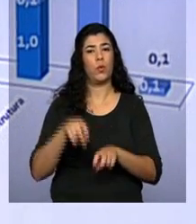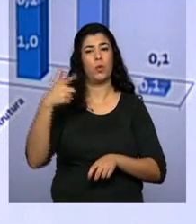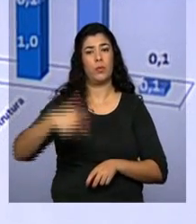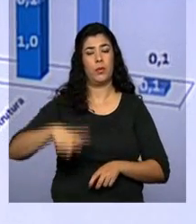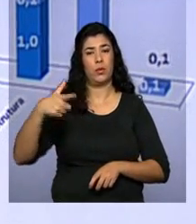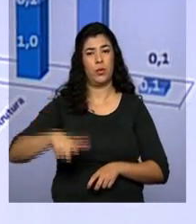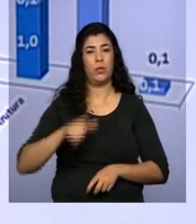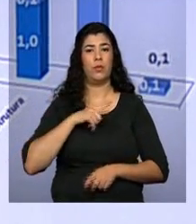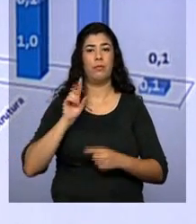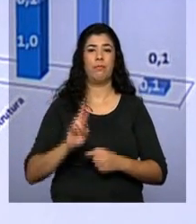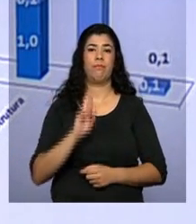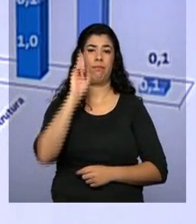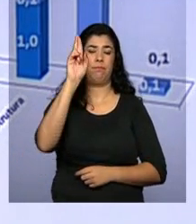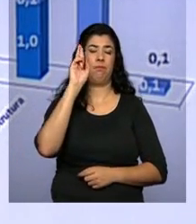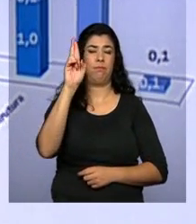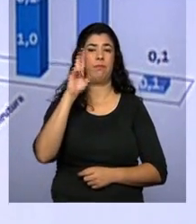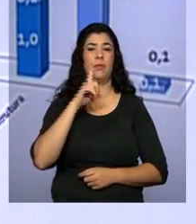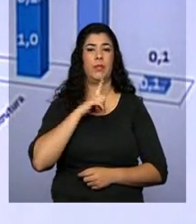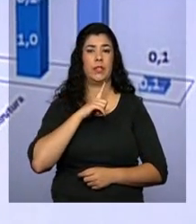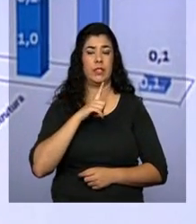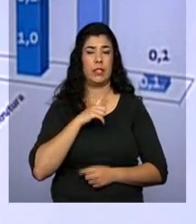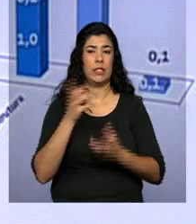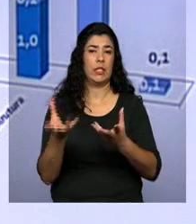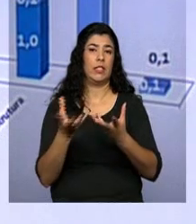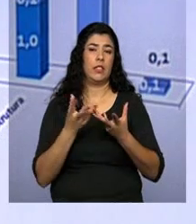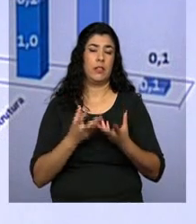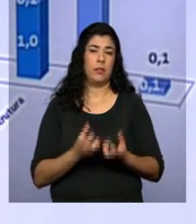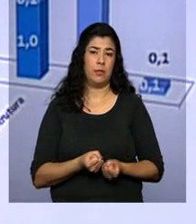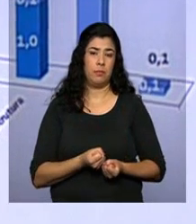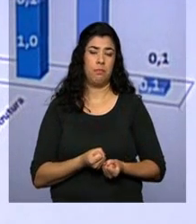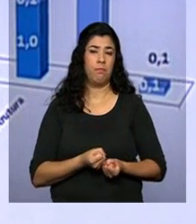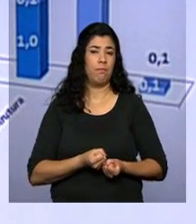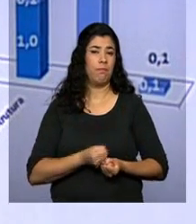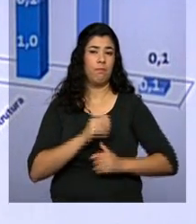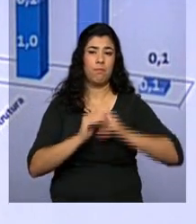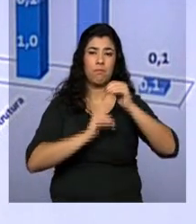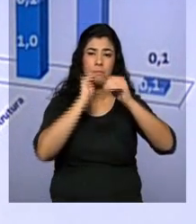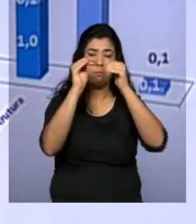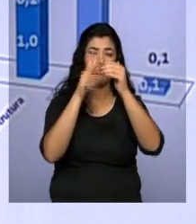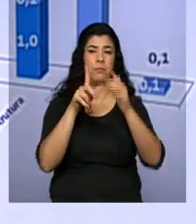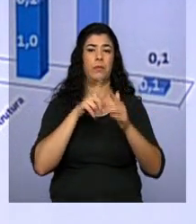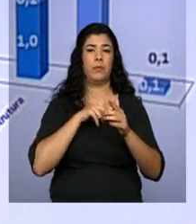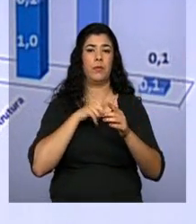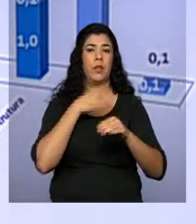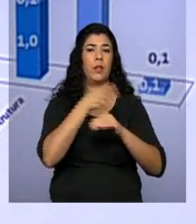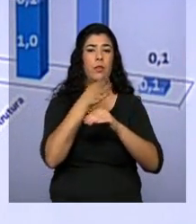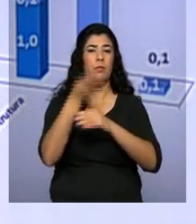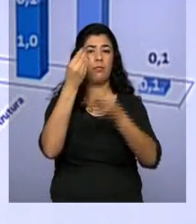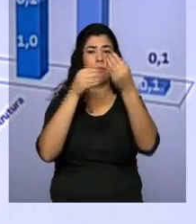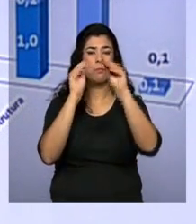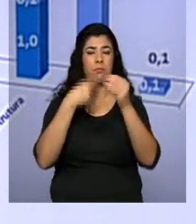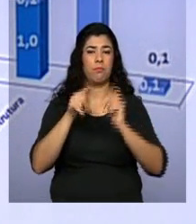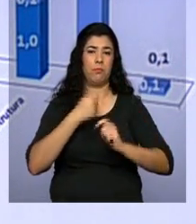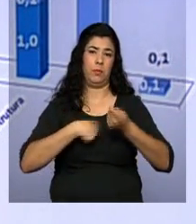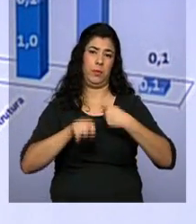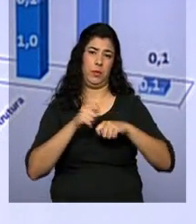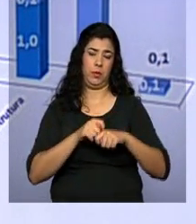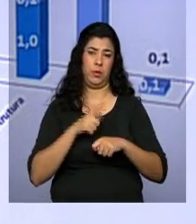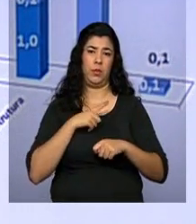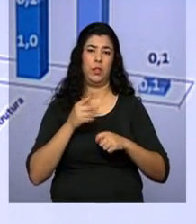destaca aqui como grande eh alavancador eh de investimentos dessa desses